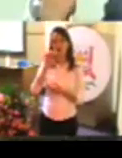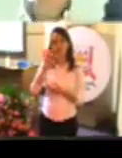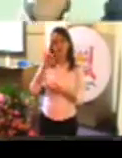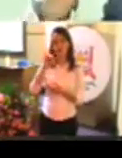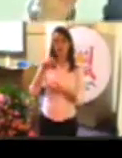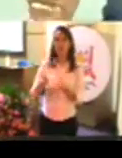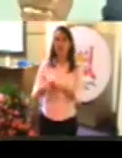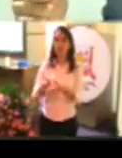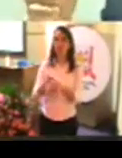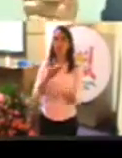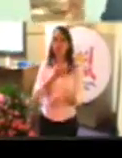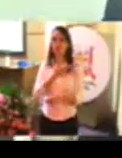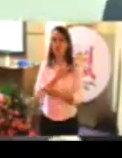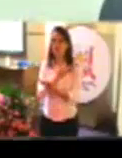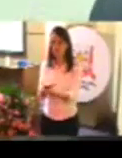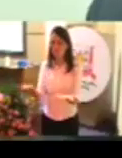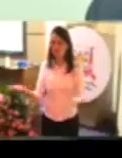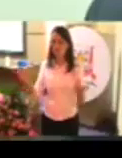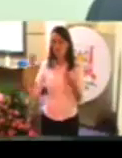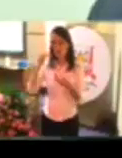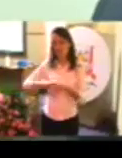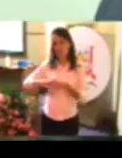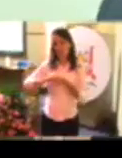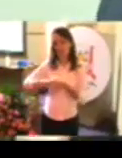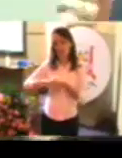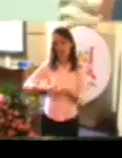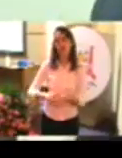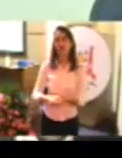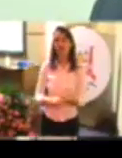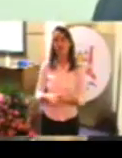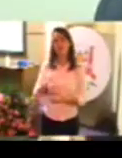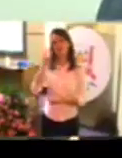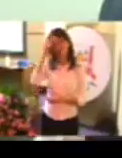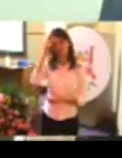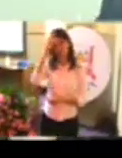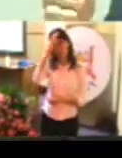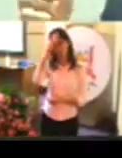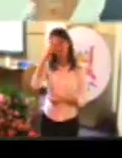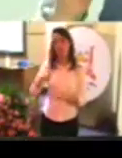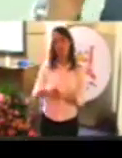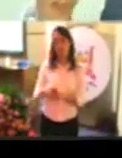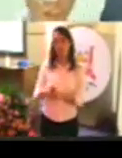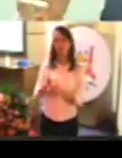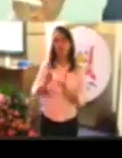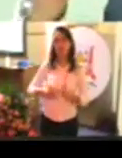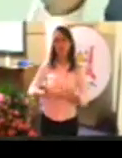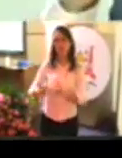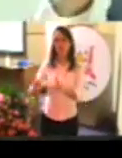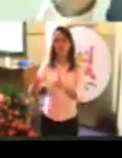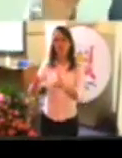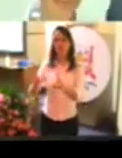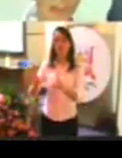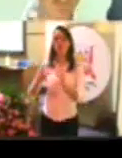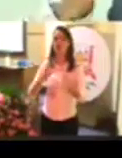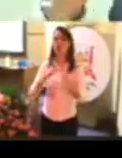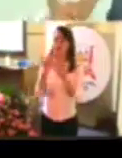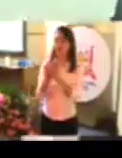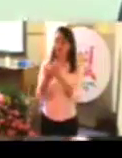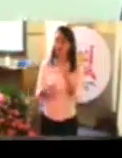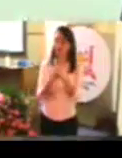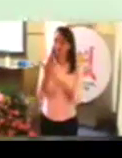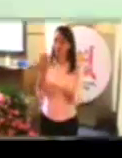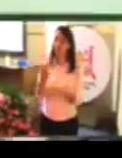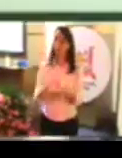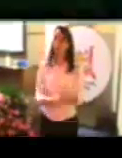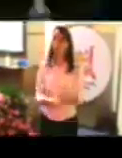vereadores, parabéns, colegas aqui da Câmara Municipal de Criciúma e vida longa para essa escola